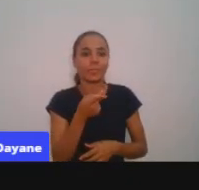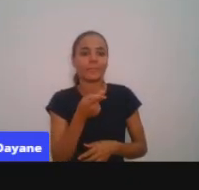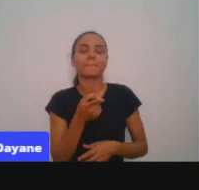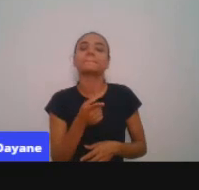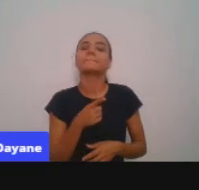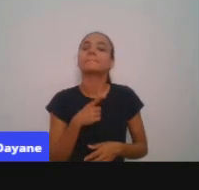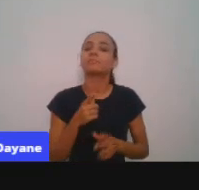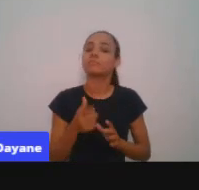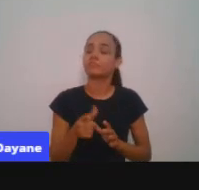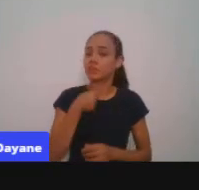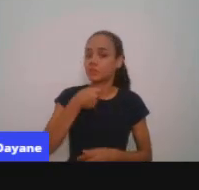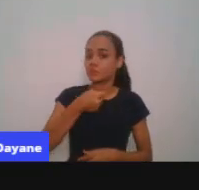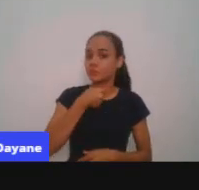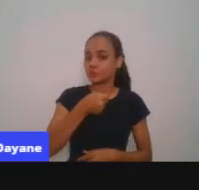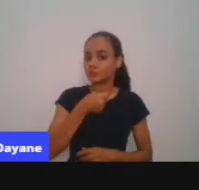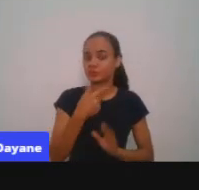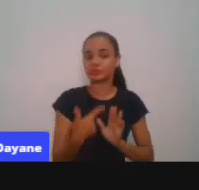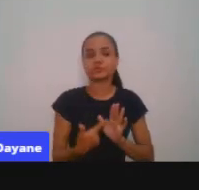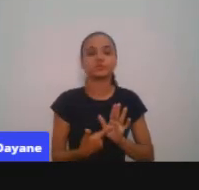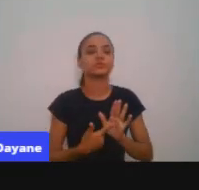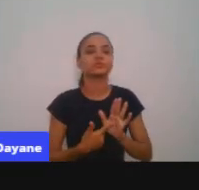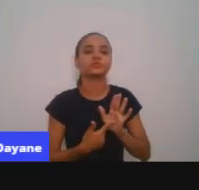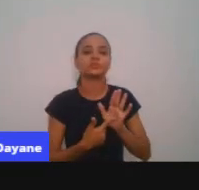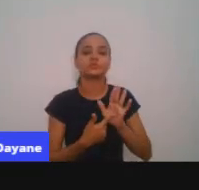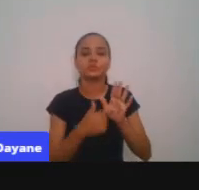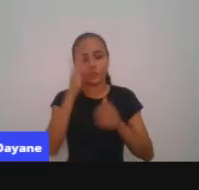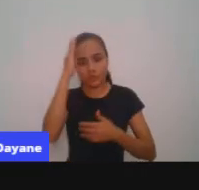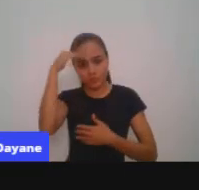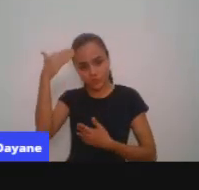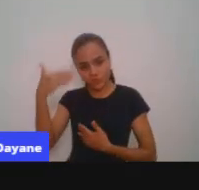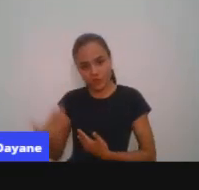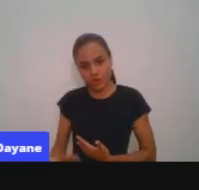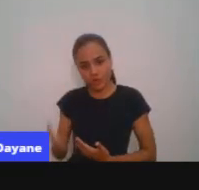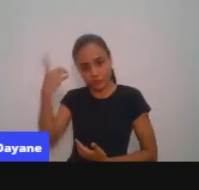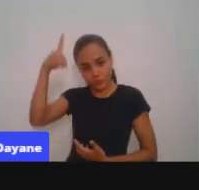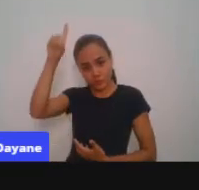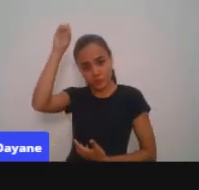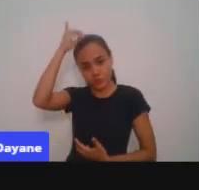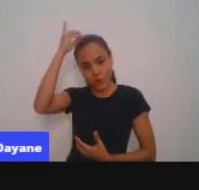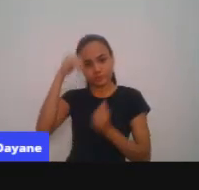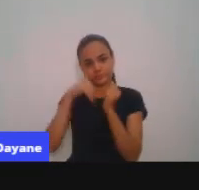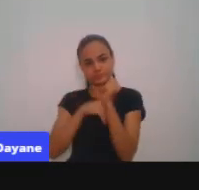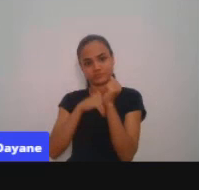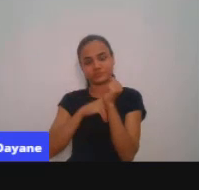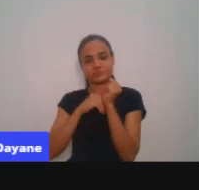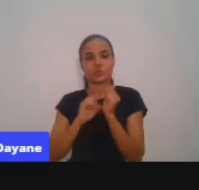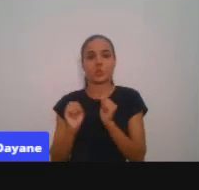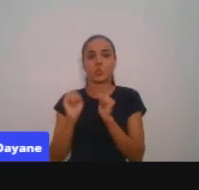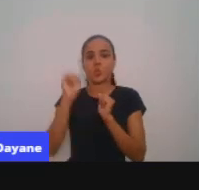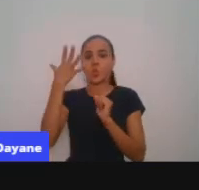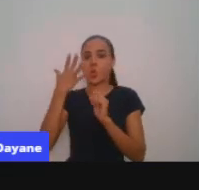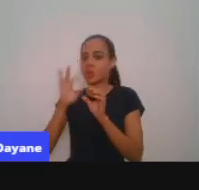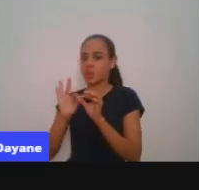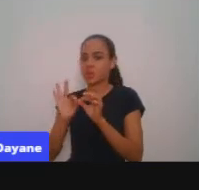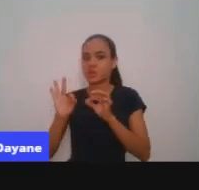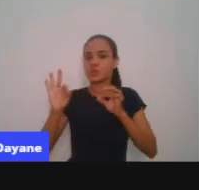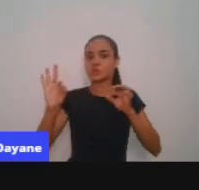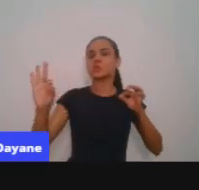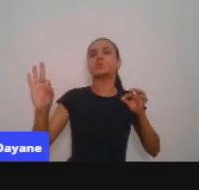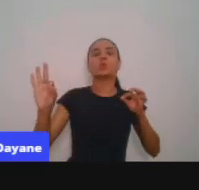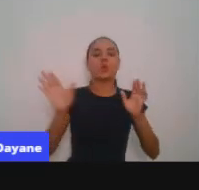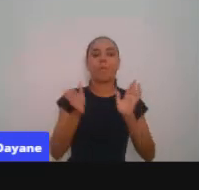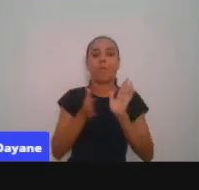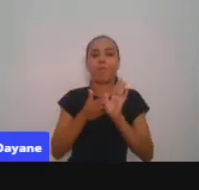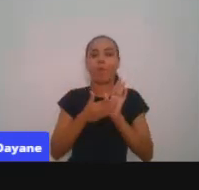dons mais secretos, aqueles que acontecem bem longe dos holofotes. O dom de viver sem